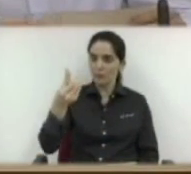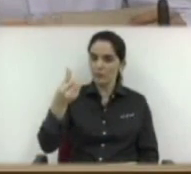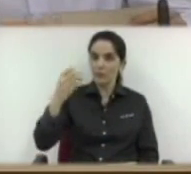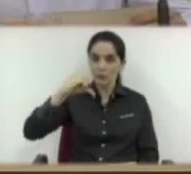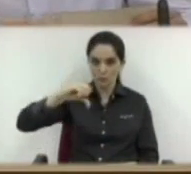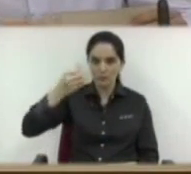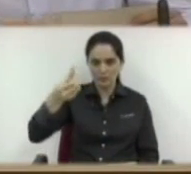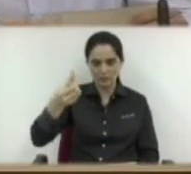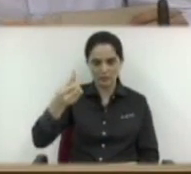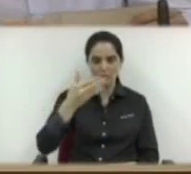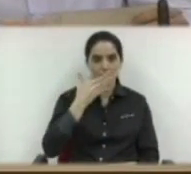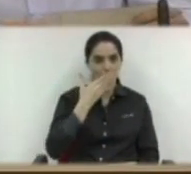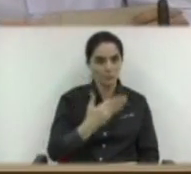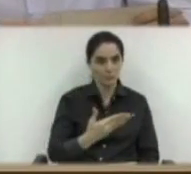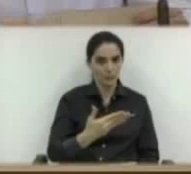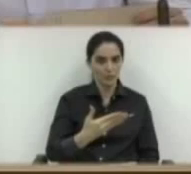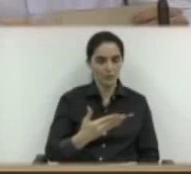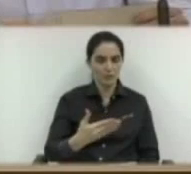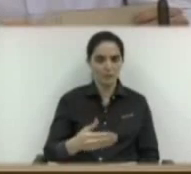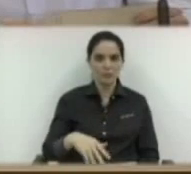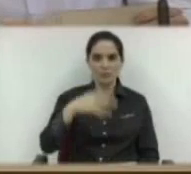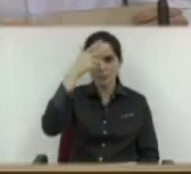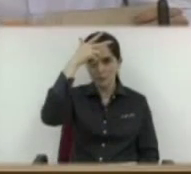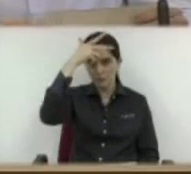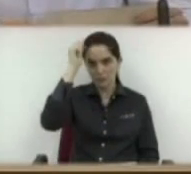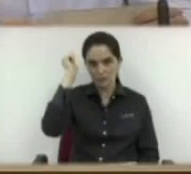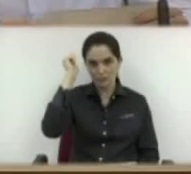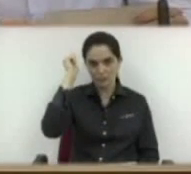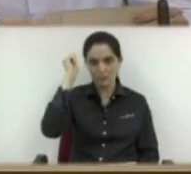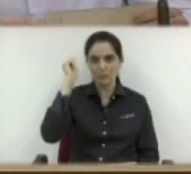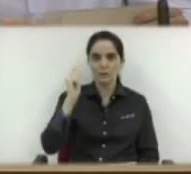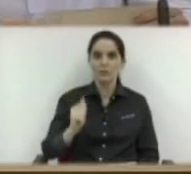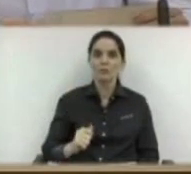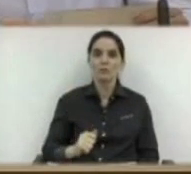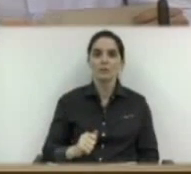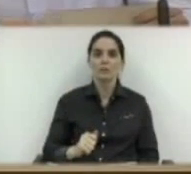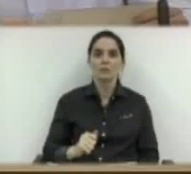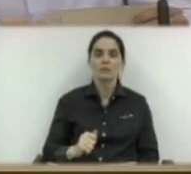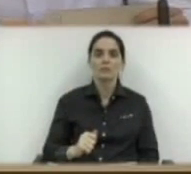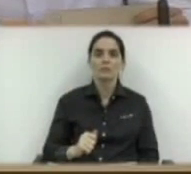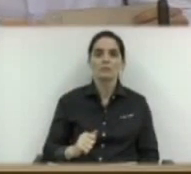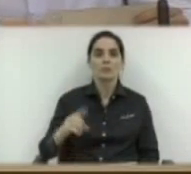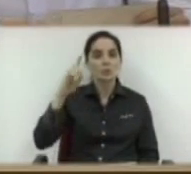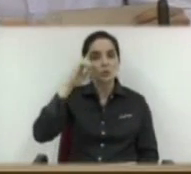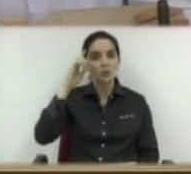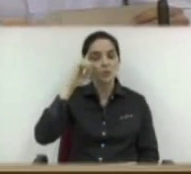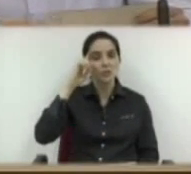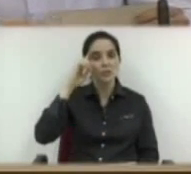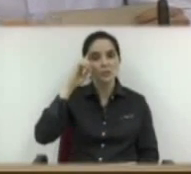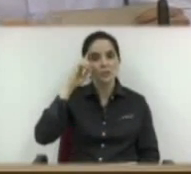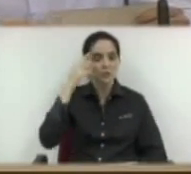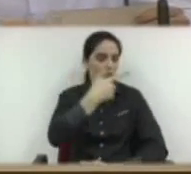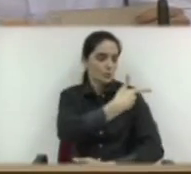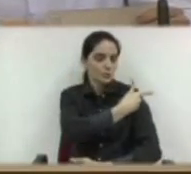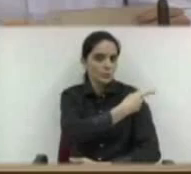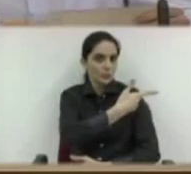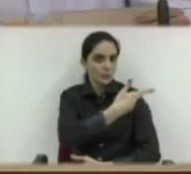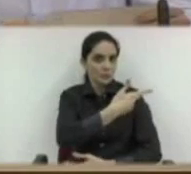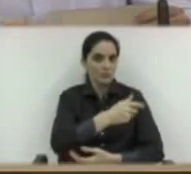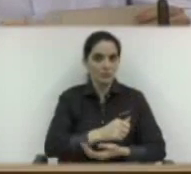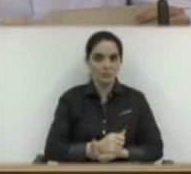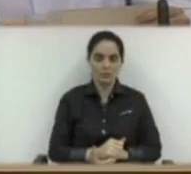1096/2015. Requer informações ao Poder Executivo sobre o calendário de vacinações a serem efetuadas